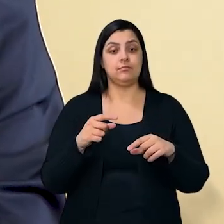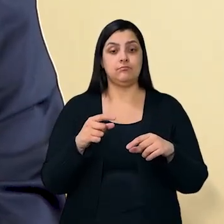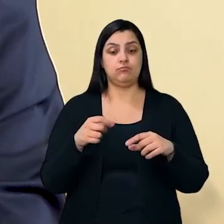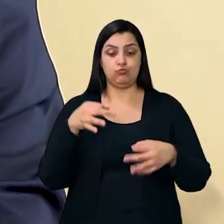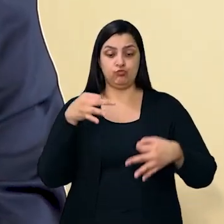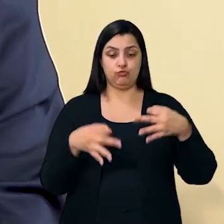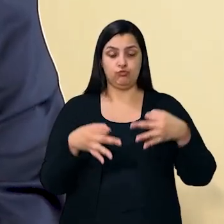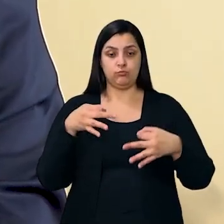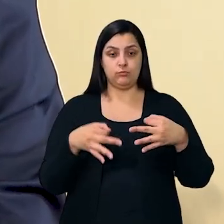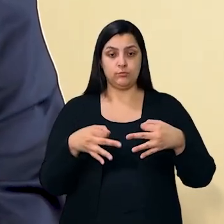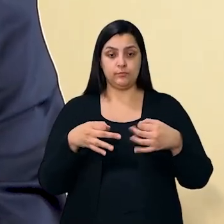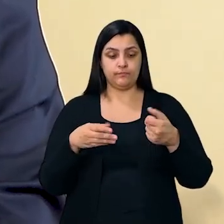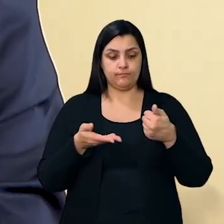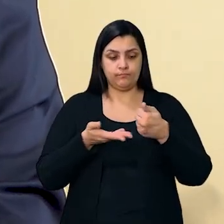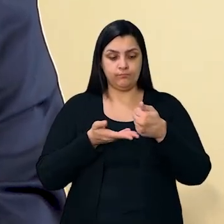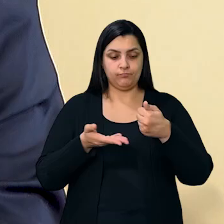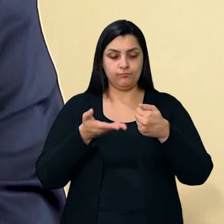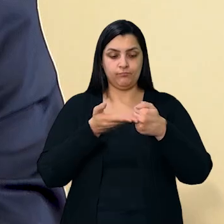instância